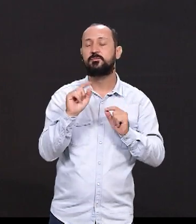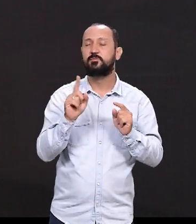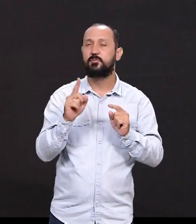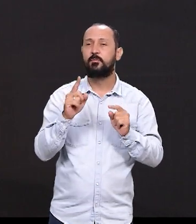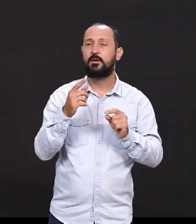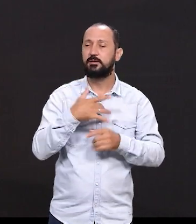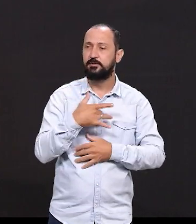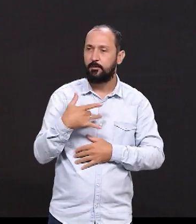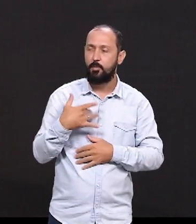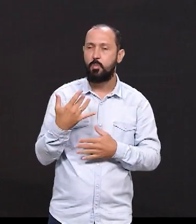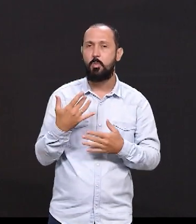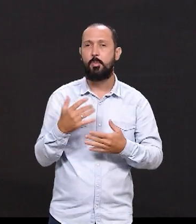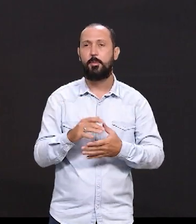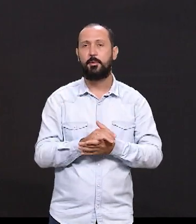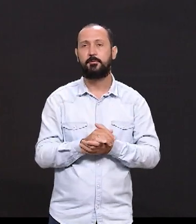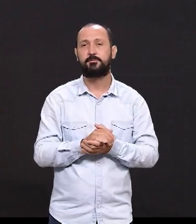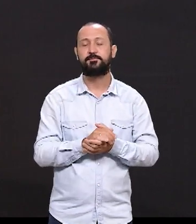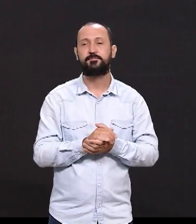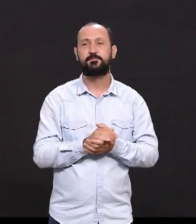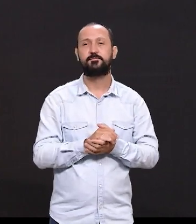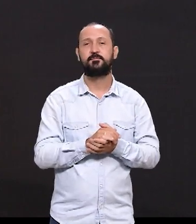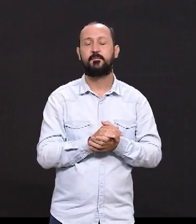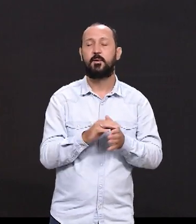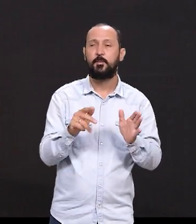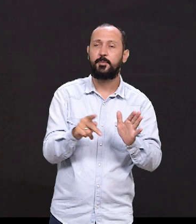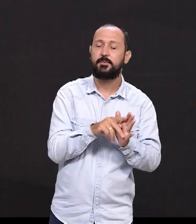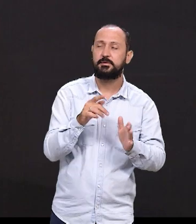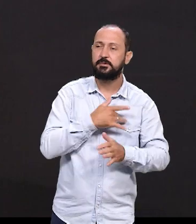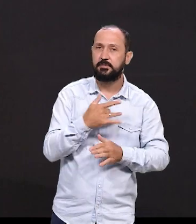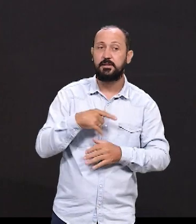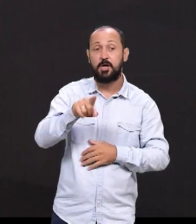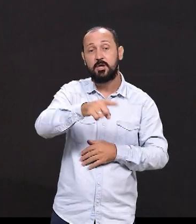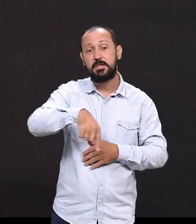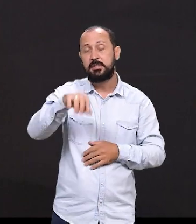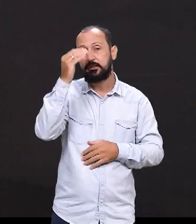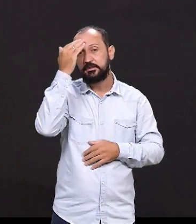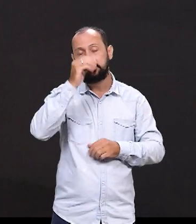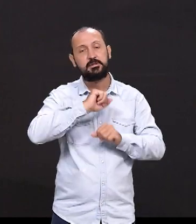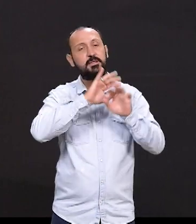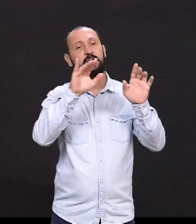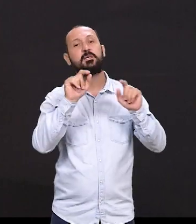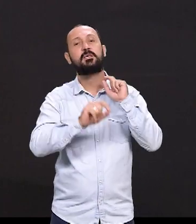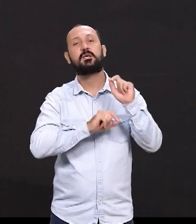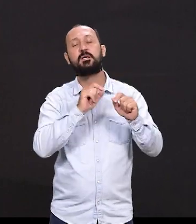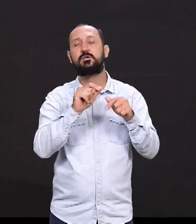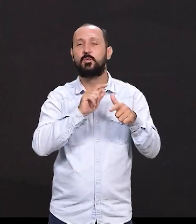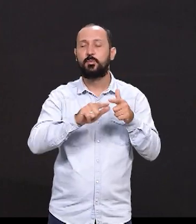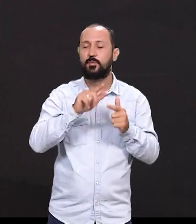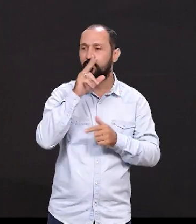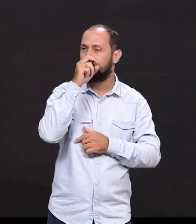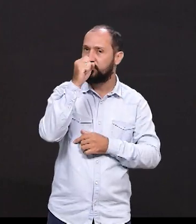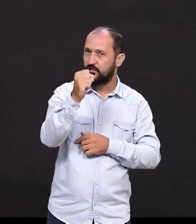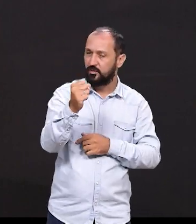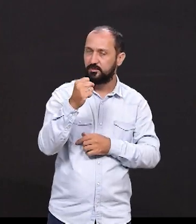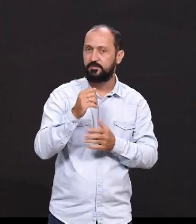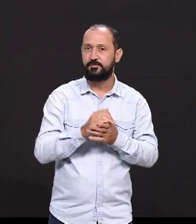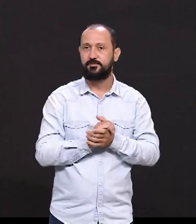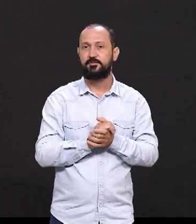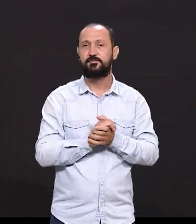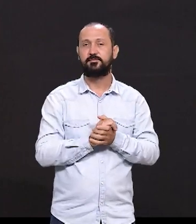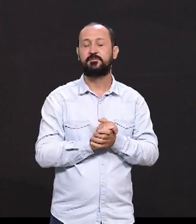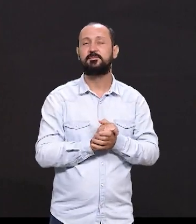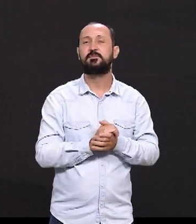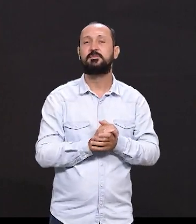sendo da área da saúde ou e da própria área da saúde mas que todos entendam e o que que se trata esse problema tão grande que